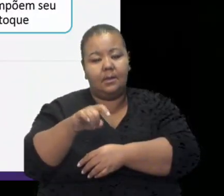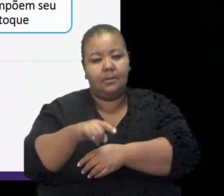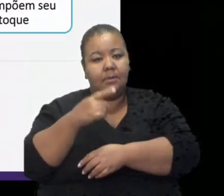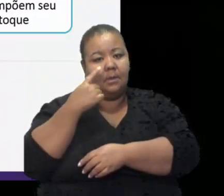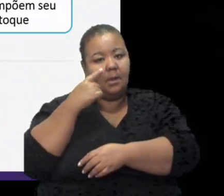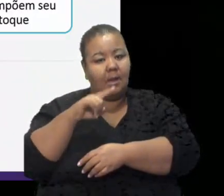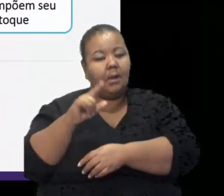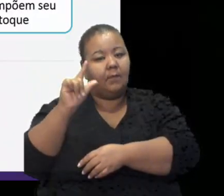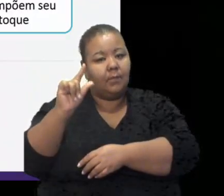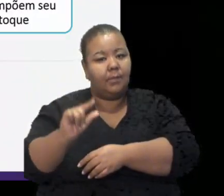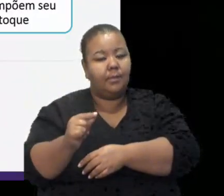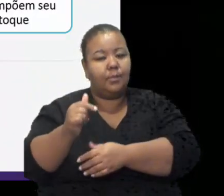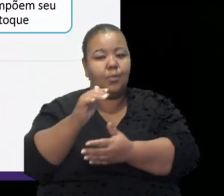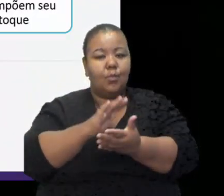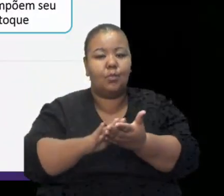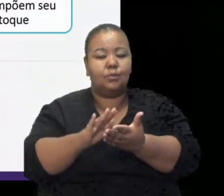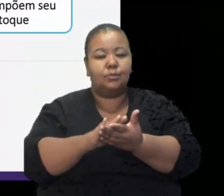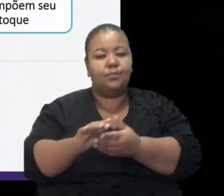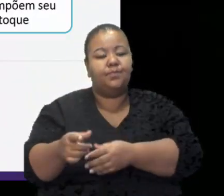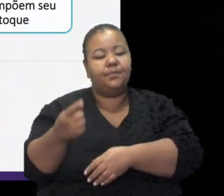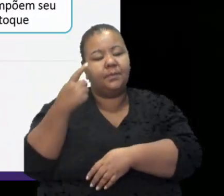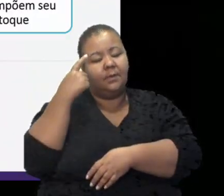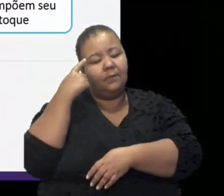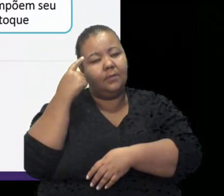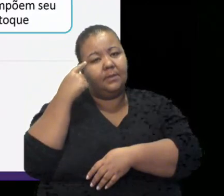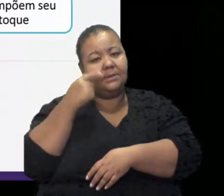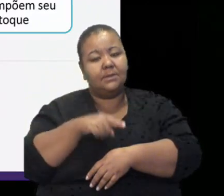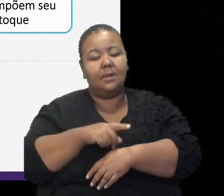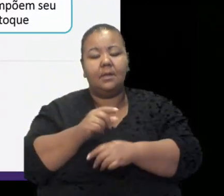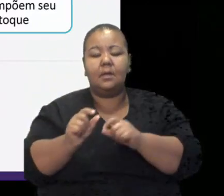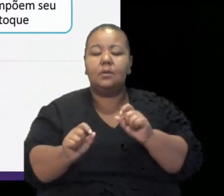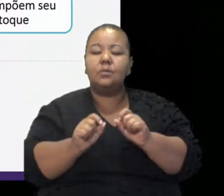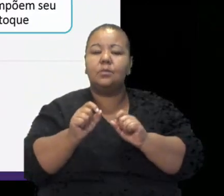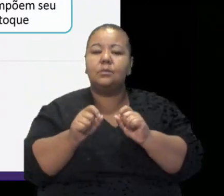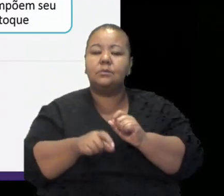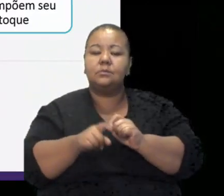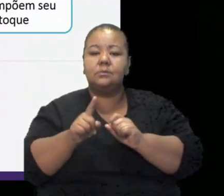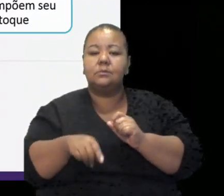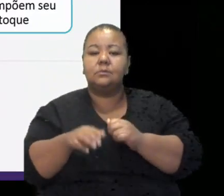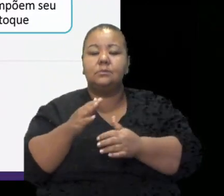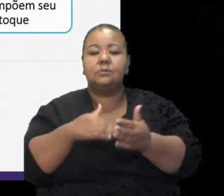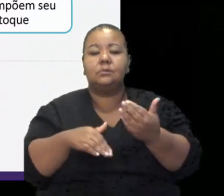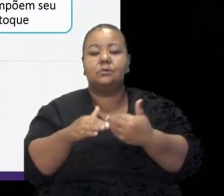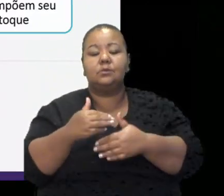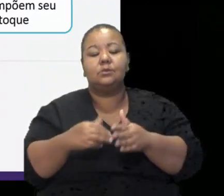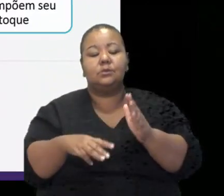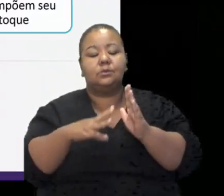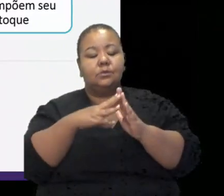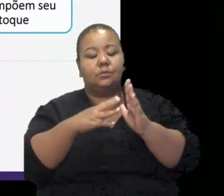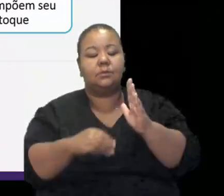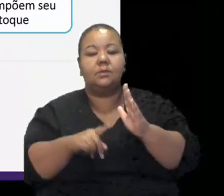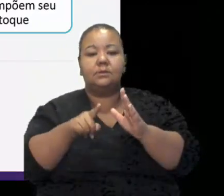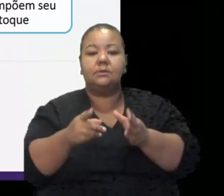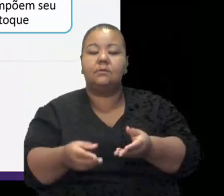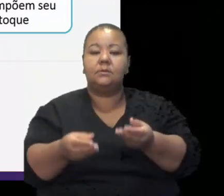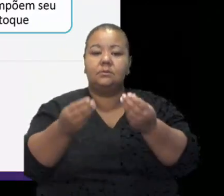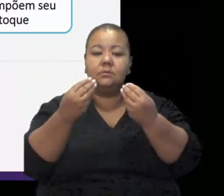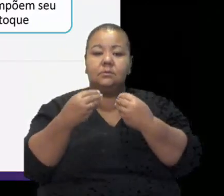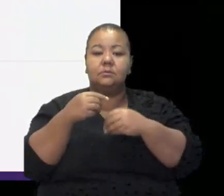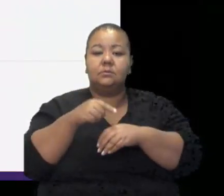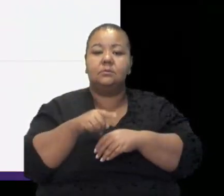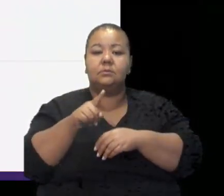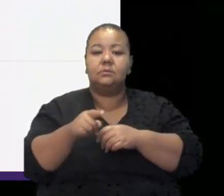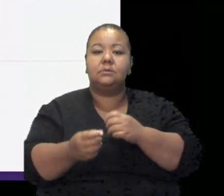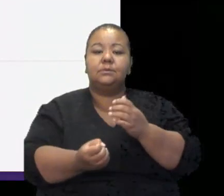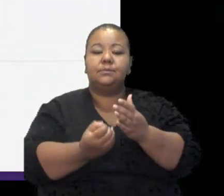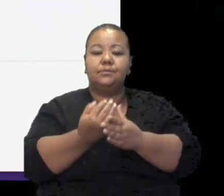seu estoque. Então, eu vou pensar bem fortemente, né, em todos os modelos que isso vai causar. Isso